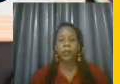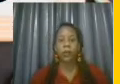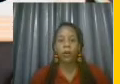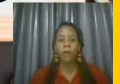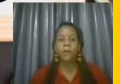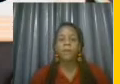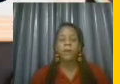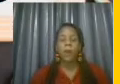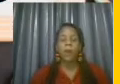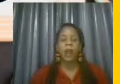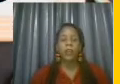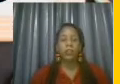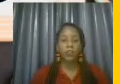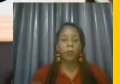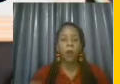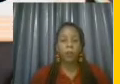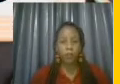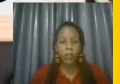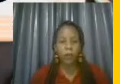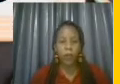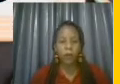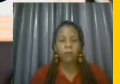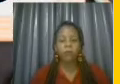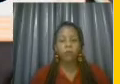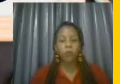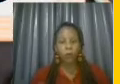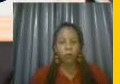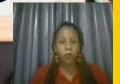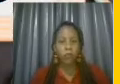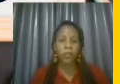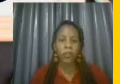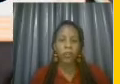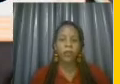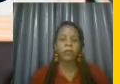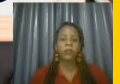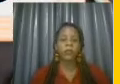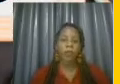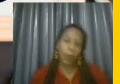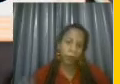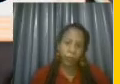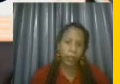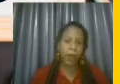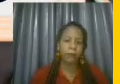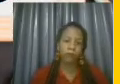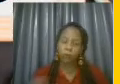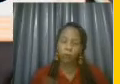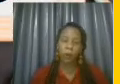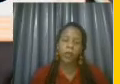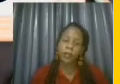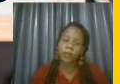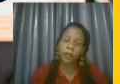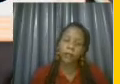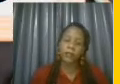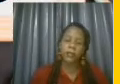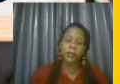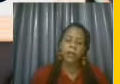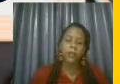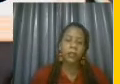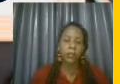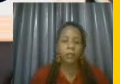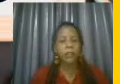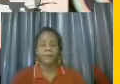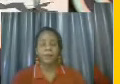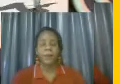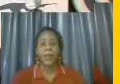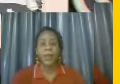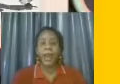era melhor, mas, de modo geral, todos os negros eram escravos, não importa se ele estava na senzala ou se